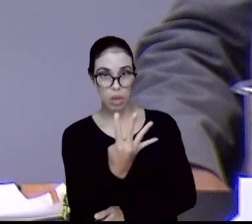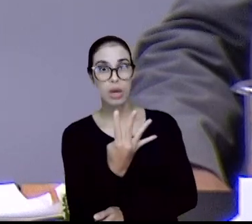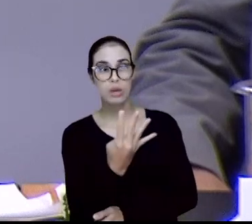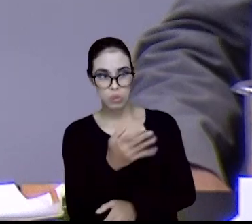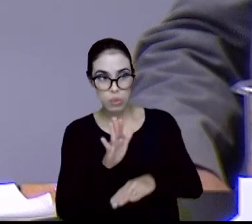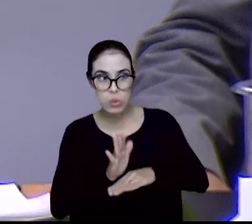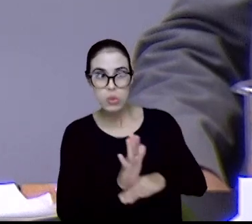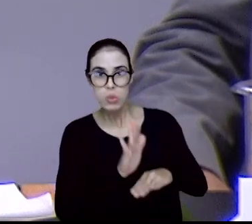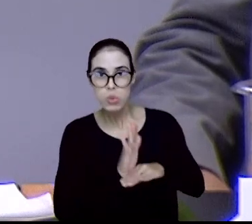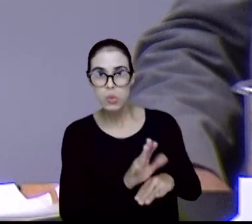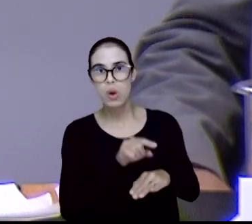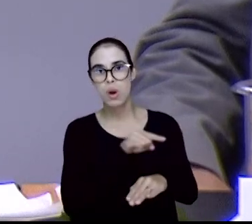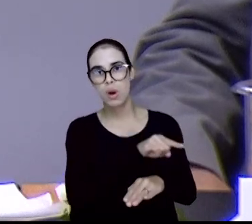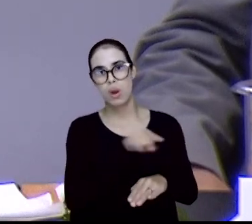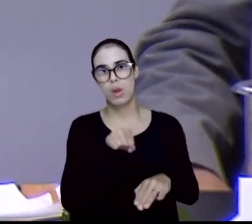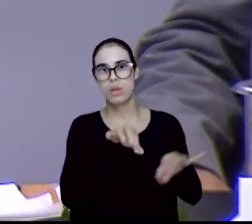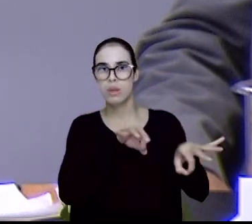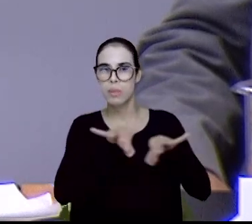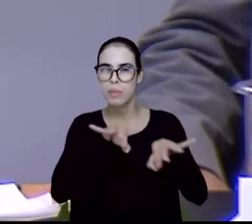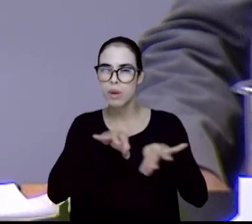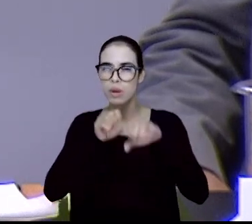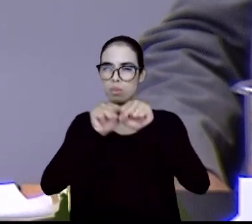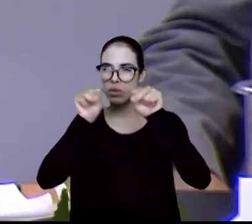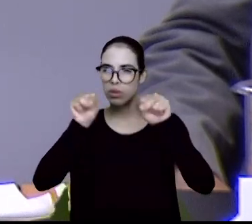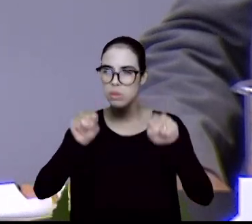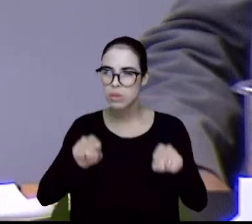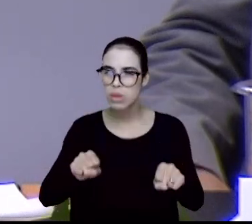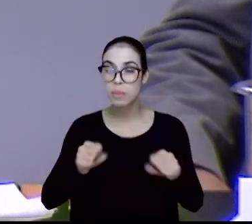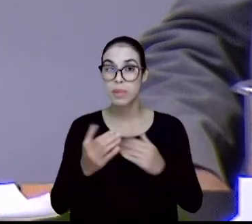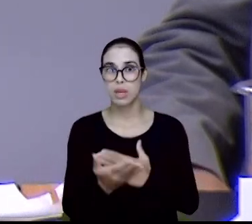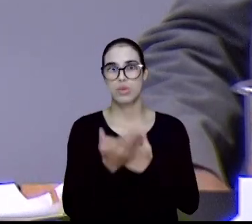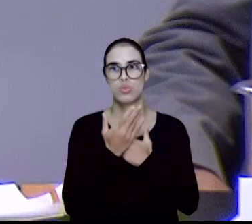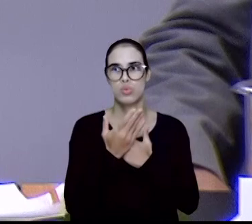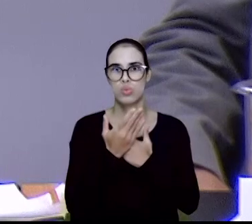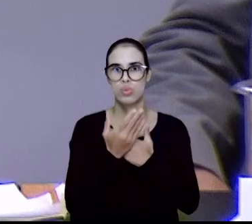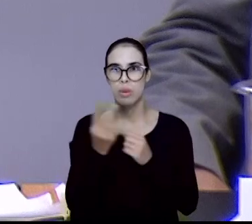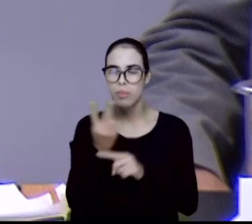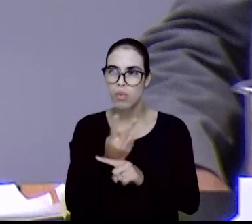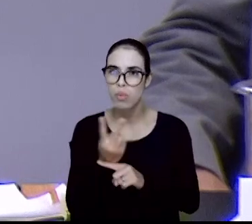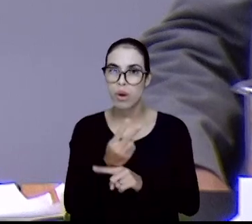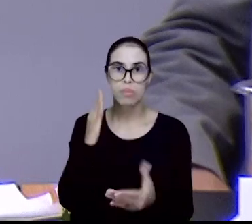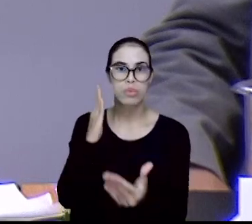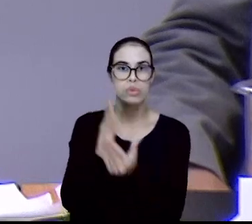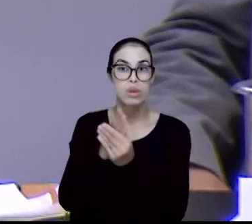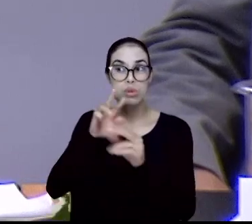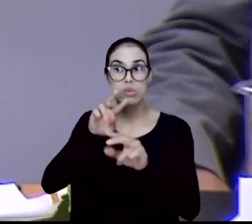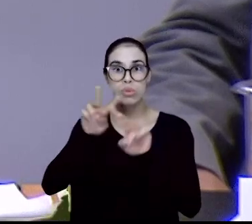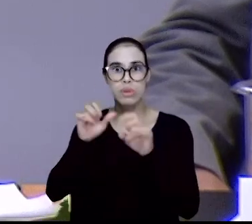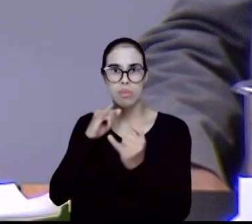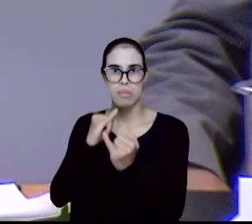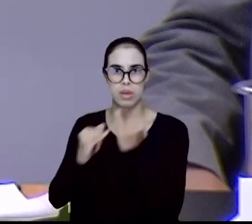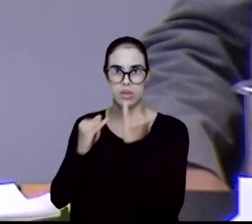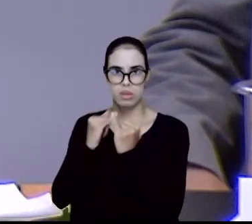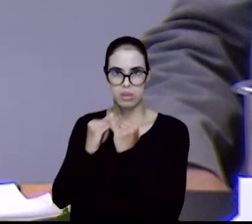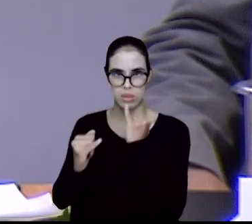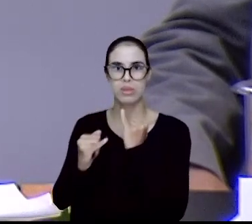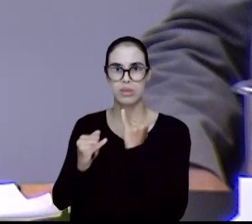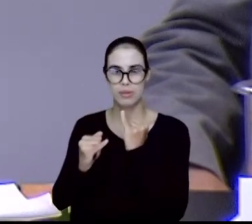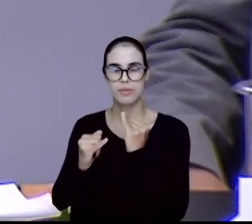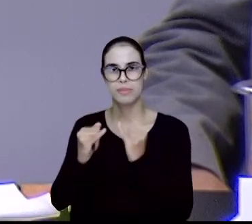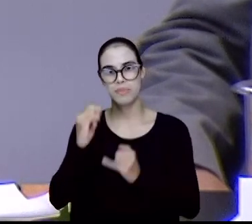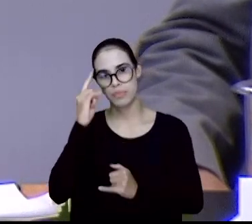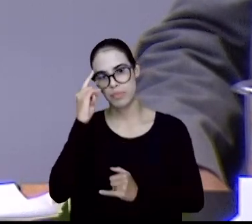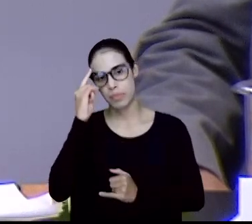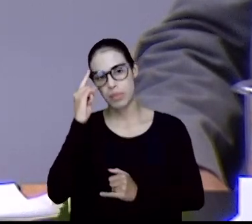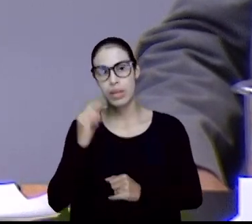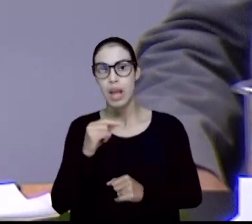desenvolvermos uma ferramenta específica de busca de precedente desenvolvida no âmbito do poder público e, portanto, gratuita